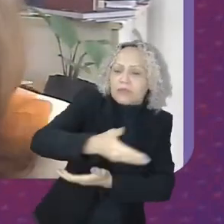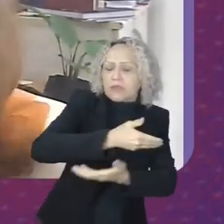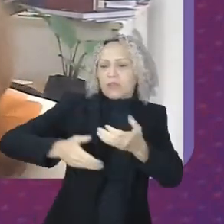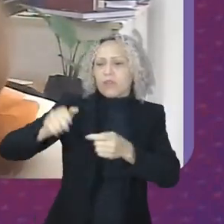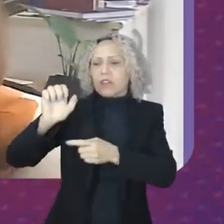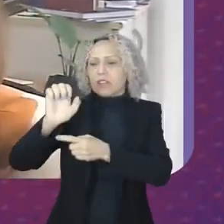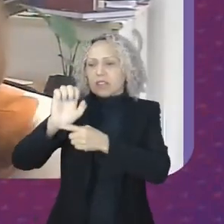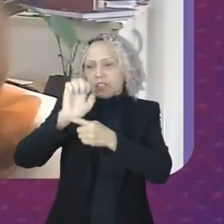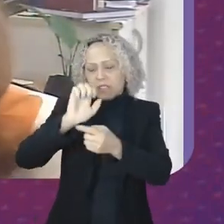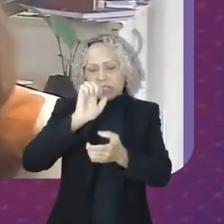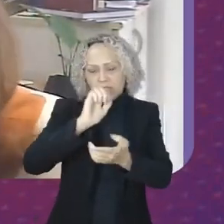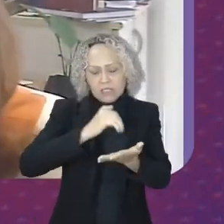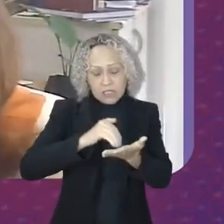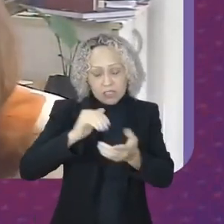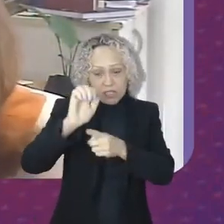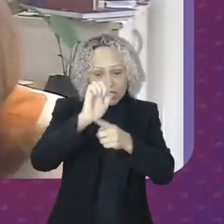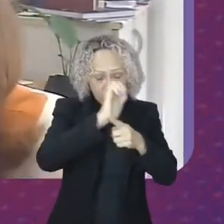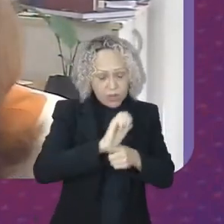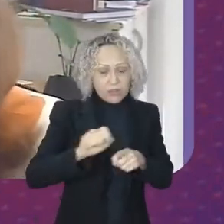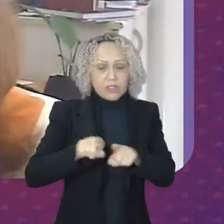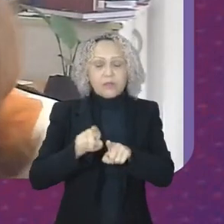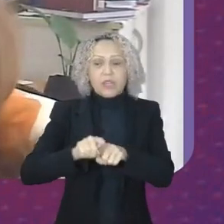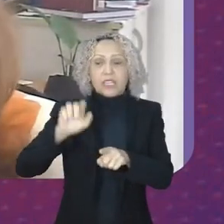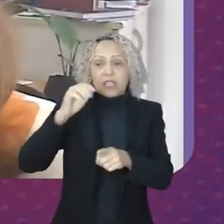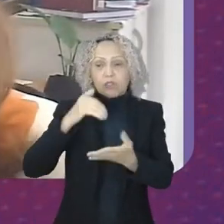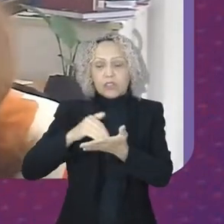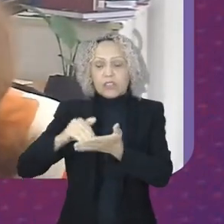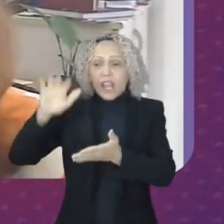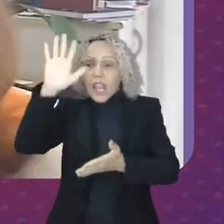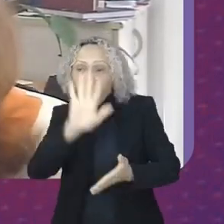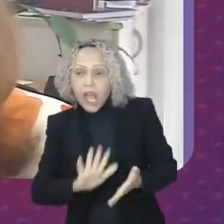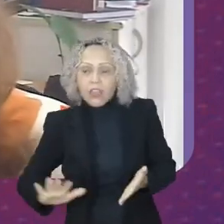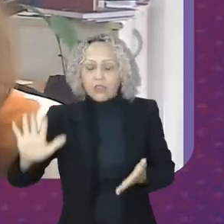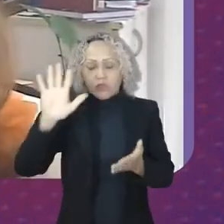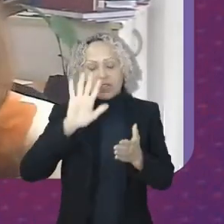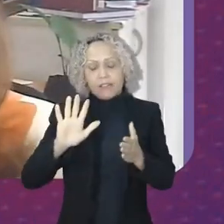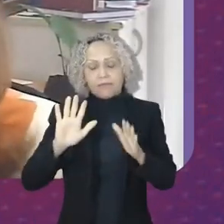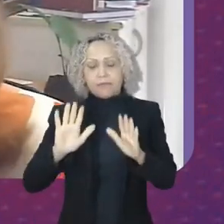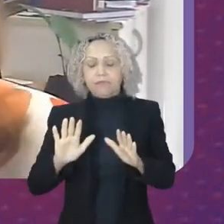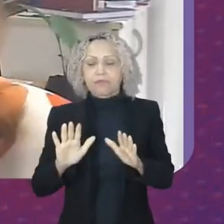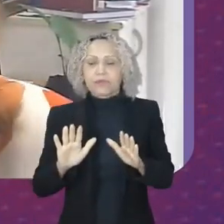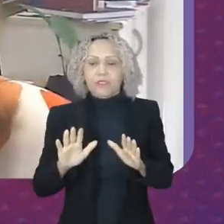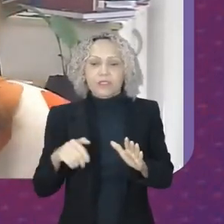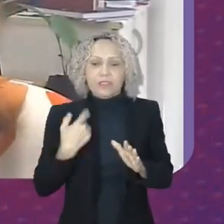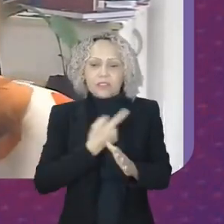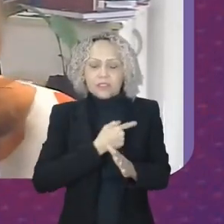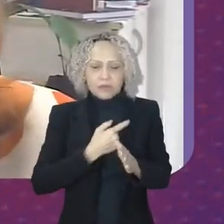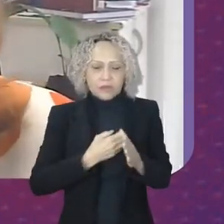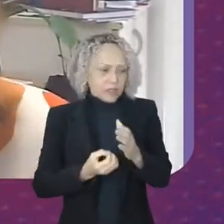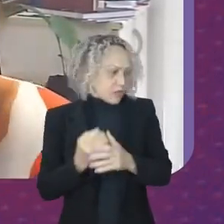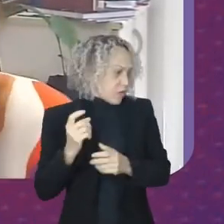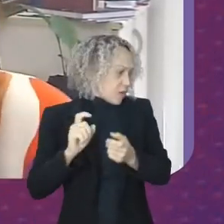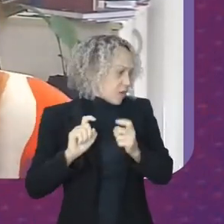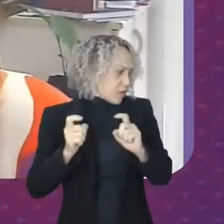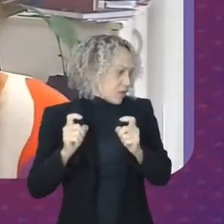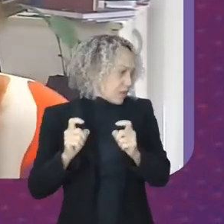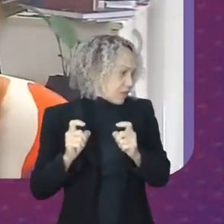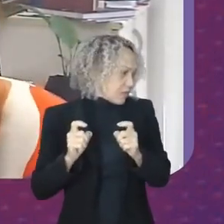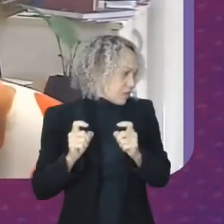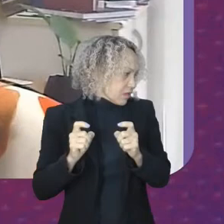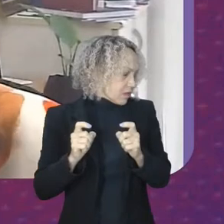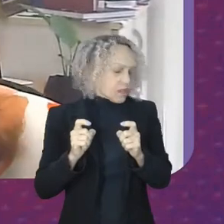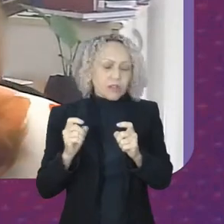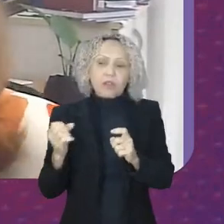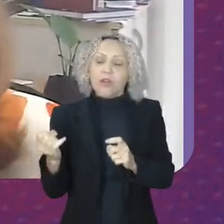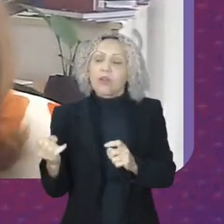uma coordenação, que é a coordenação do Plano Nacional de Política para as Mulheres, que já estamos